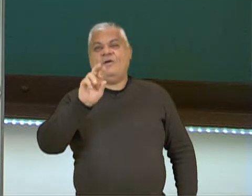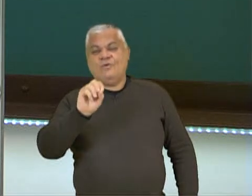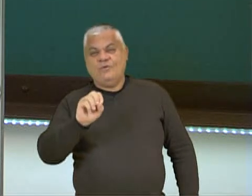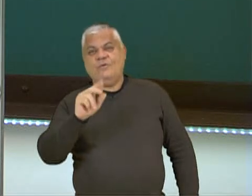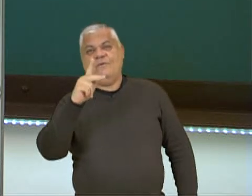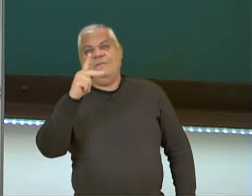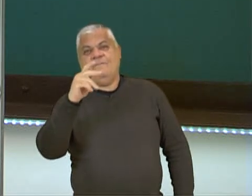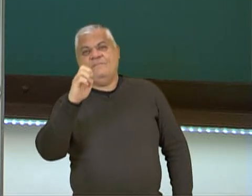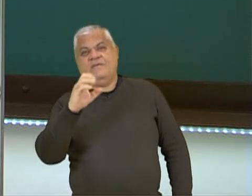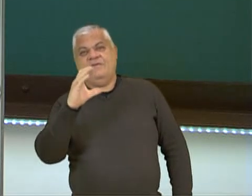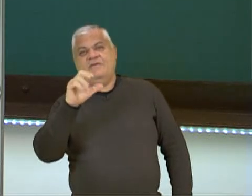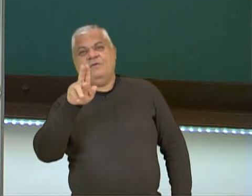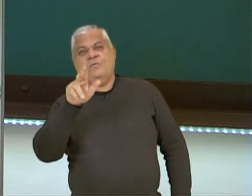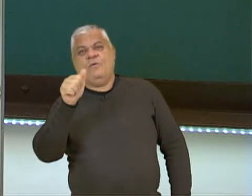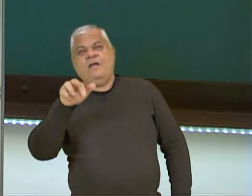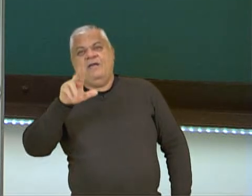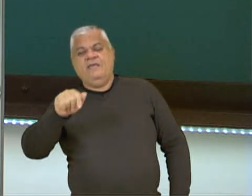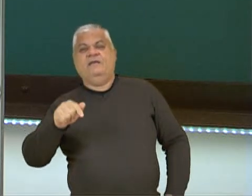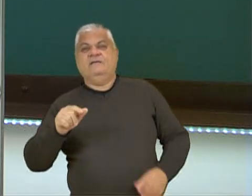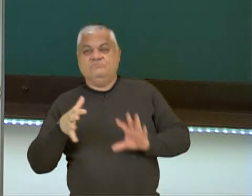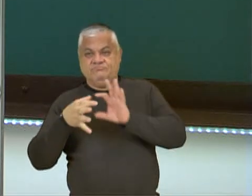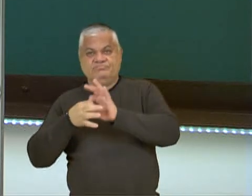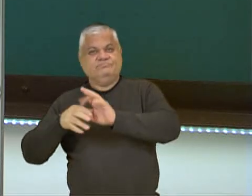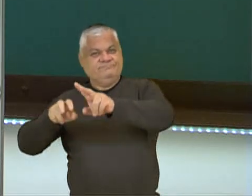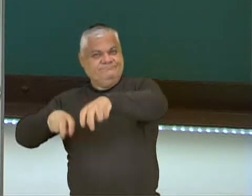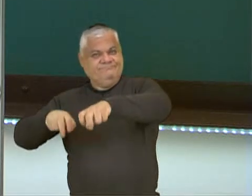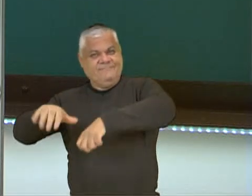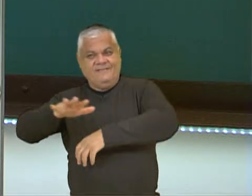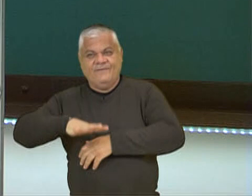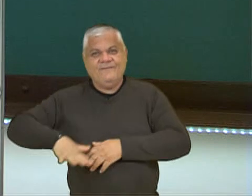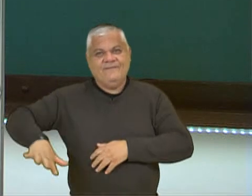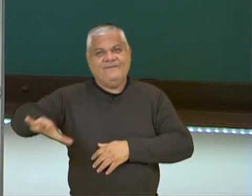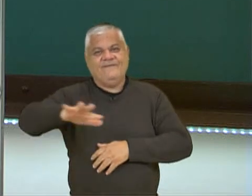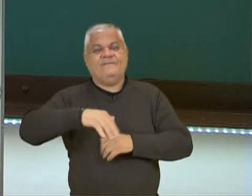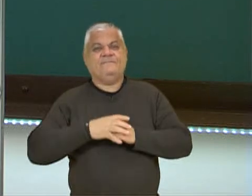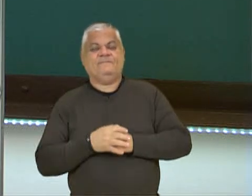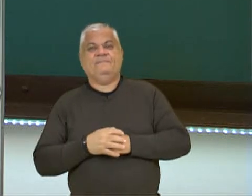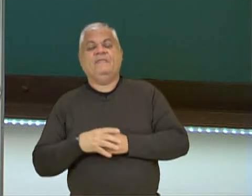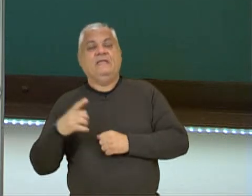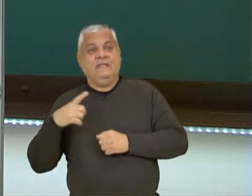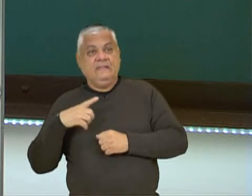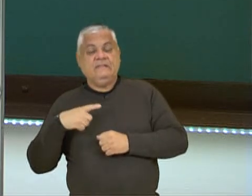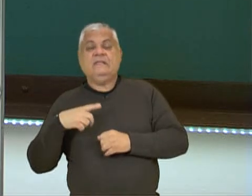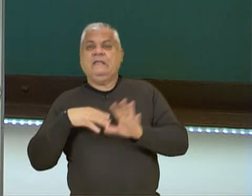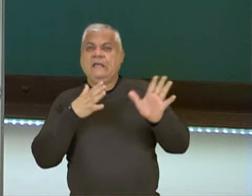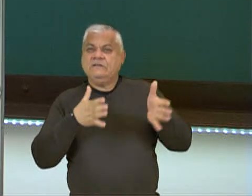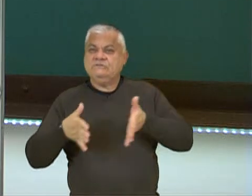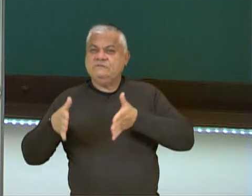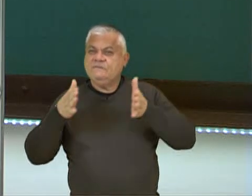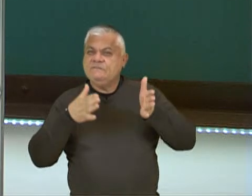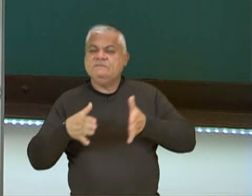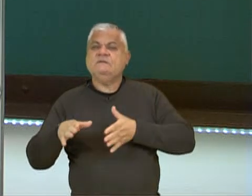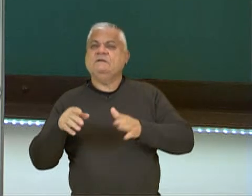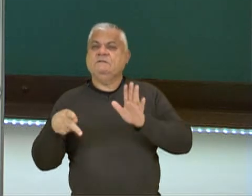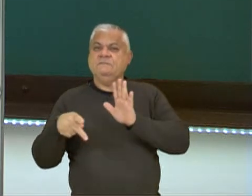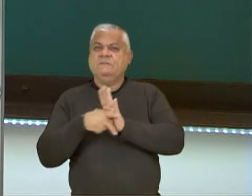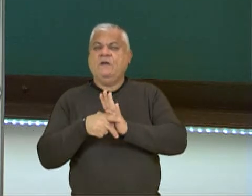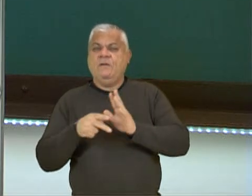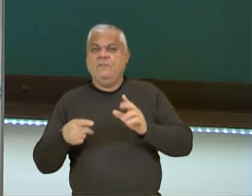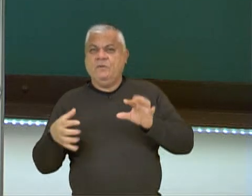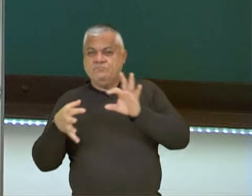que é desenvolvida de modo geral no campo, né? Constitui todos os processos e atividades sociais que estão